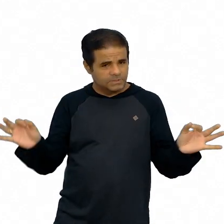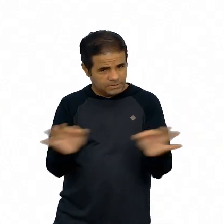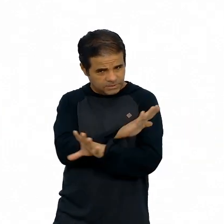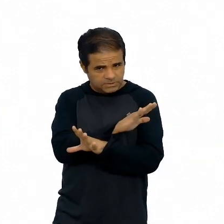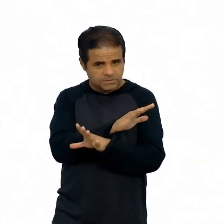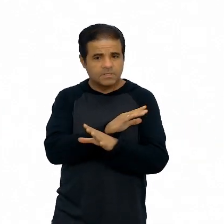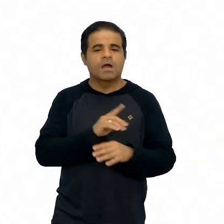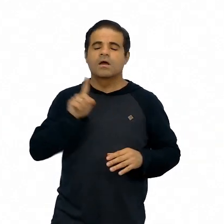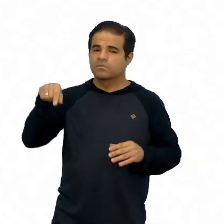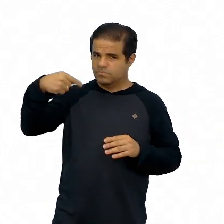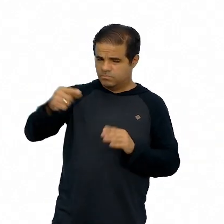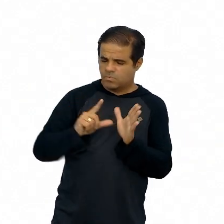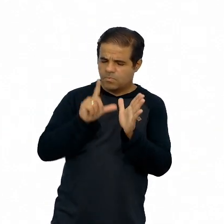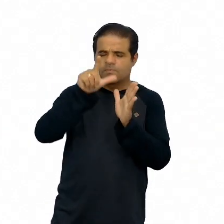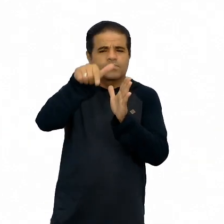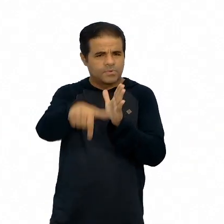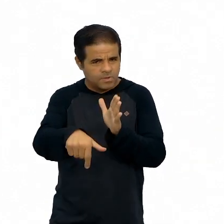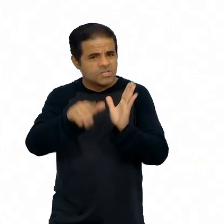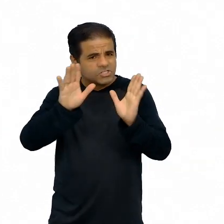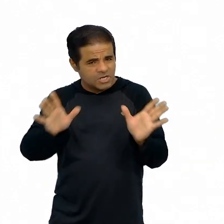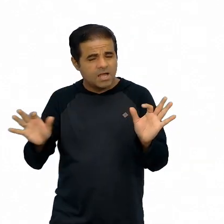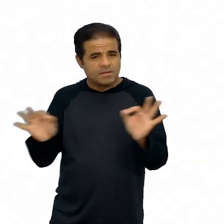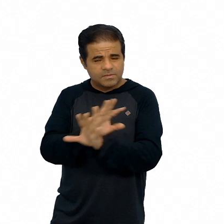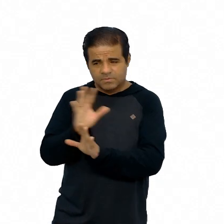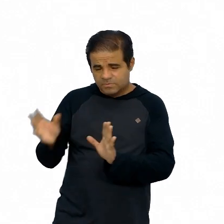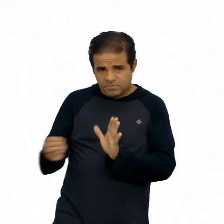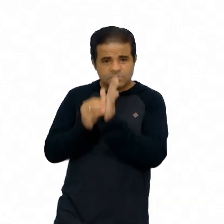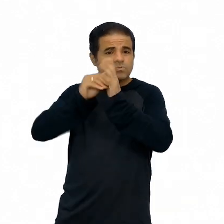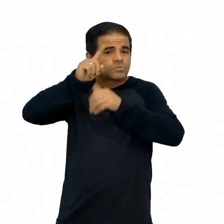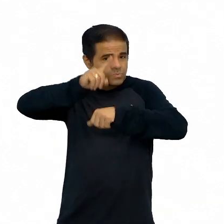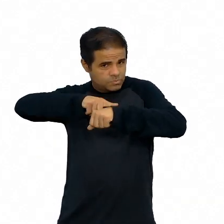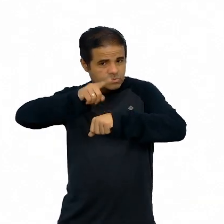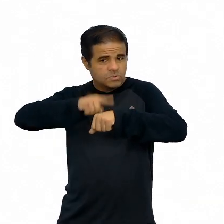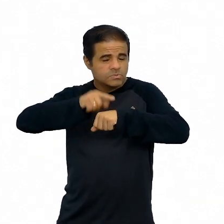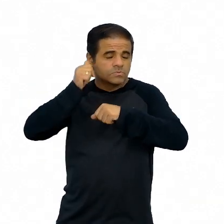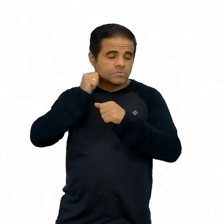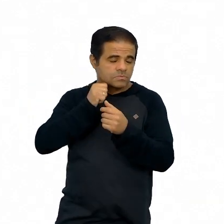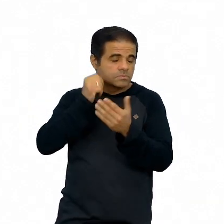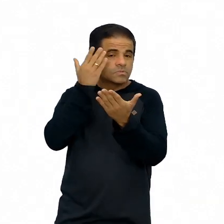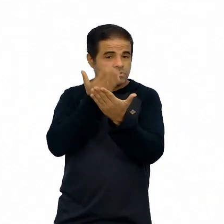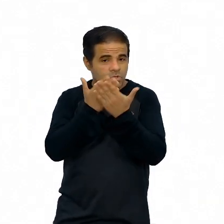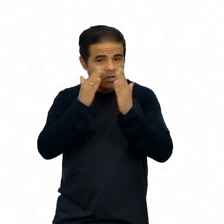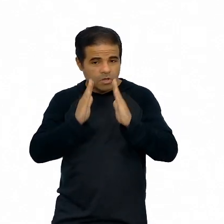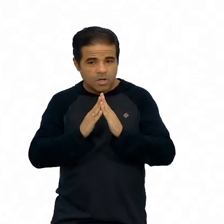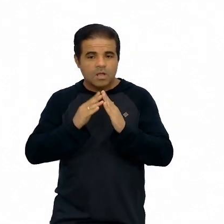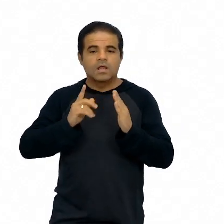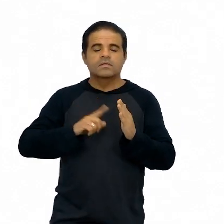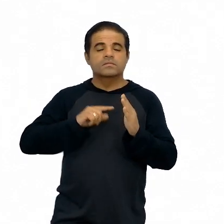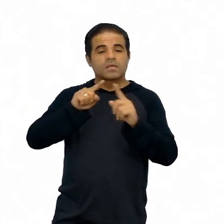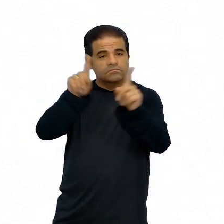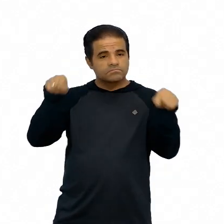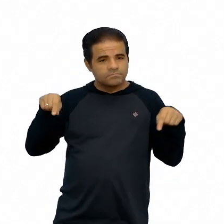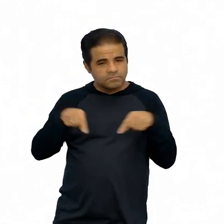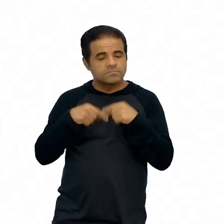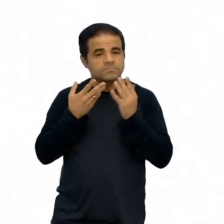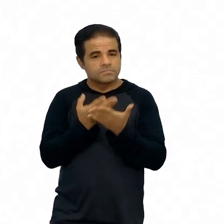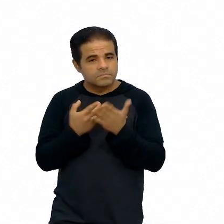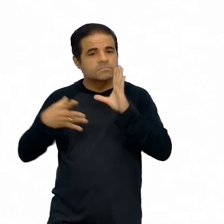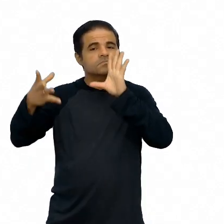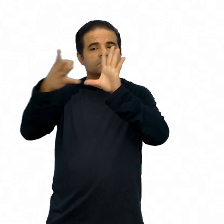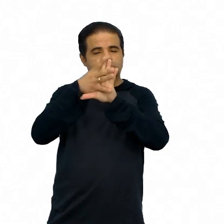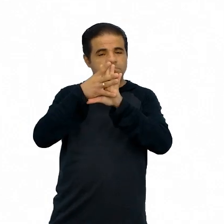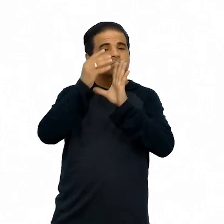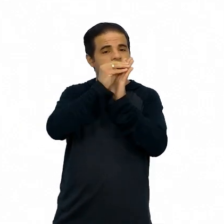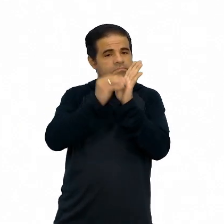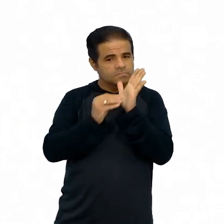Terminando, ou posteriormente, ou quando estiver lá, conforme o horário da sua escola, tem o desdobramento da pauta. O